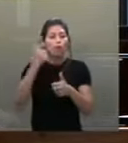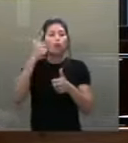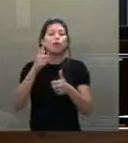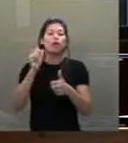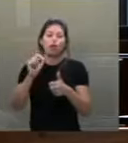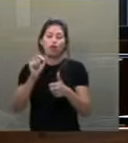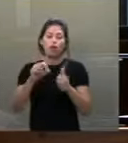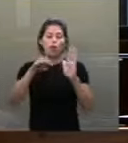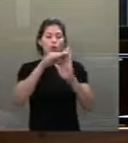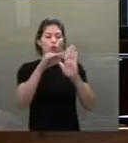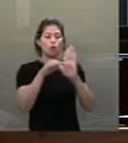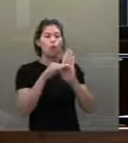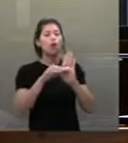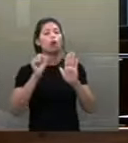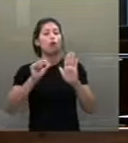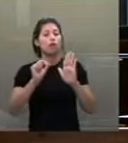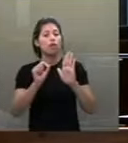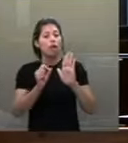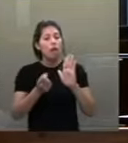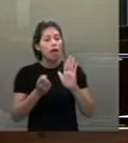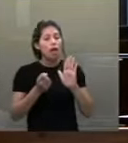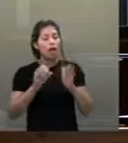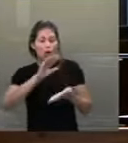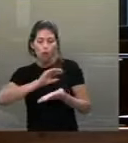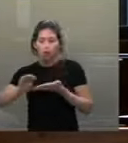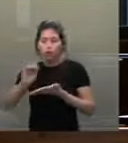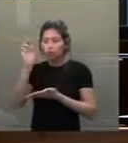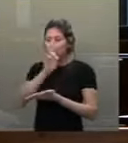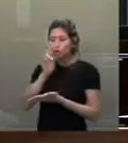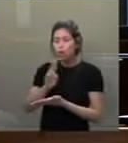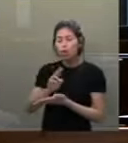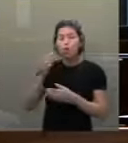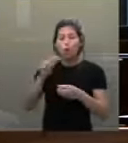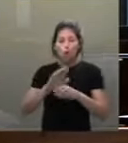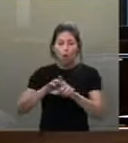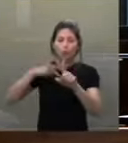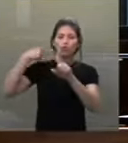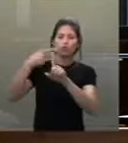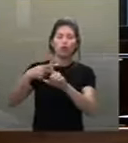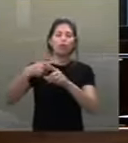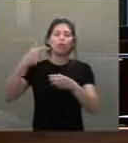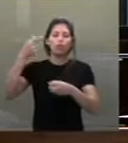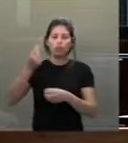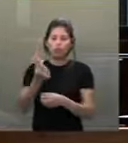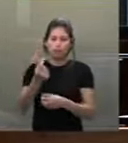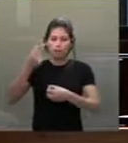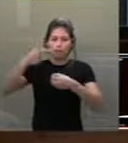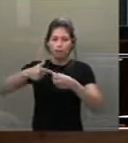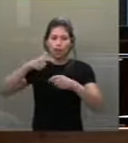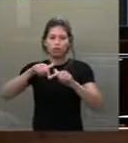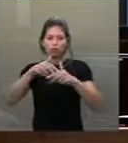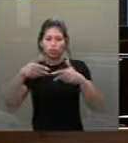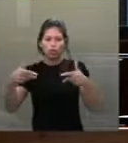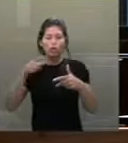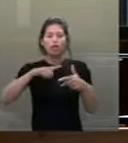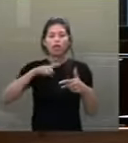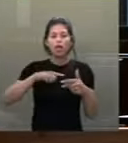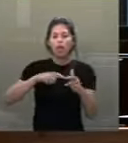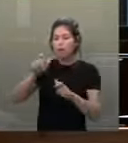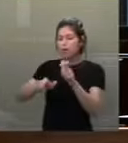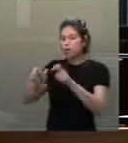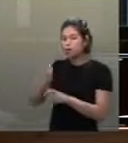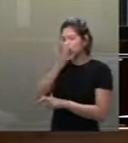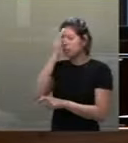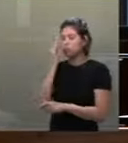auxílio emergencial para mitigar os impactos do aumento de preço na gasolina, especialmente para profissionais autônomos, trabalhadores de baixa